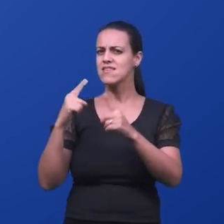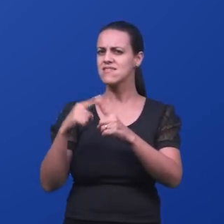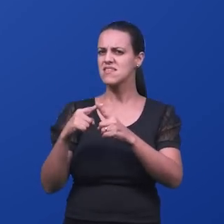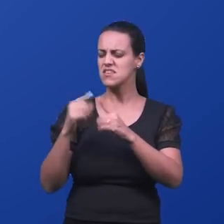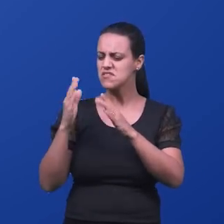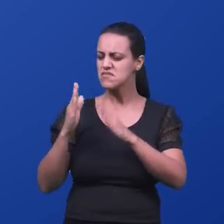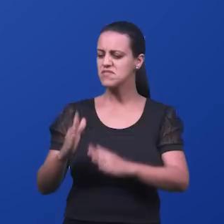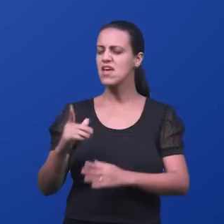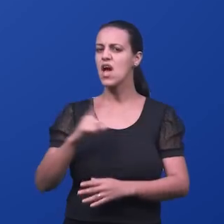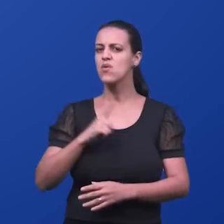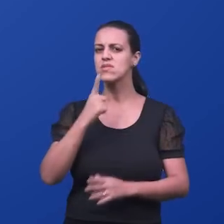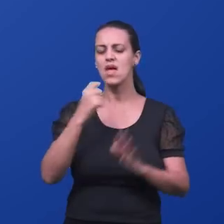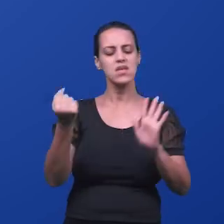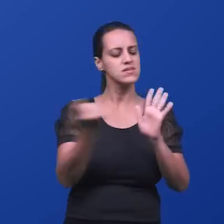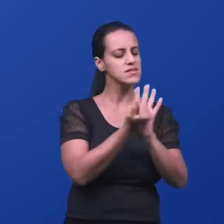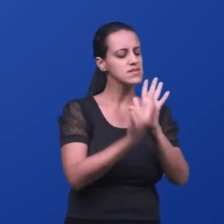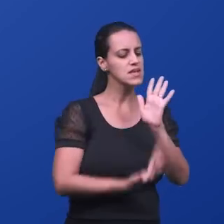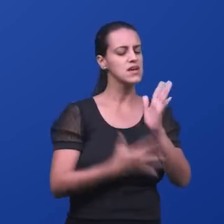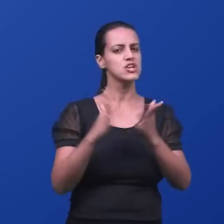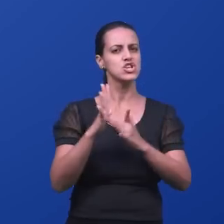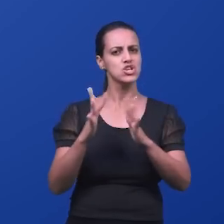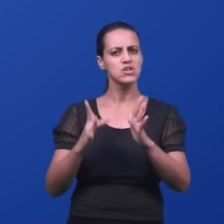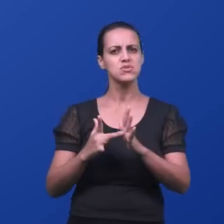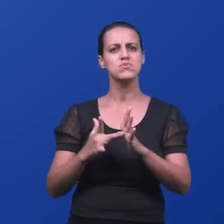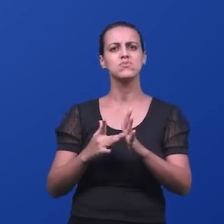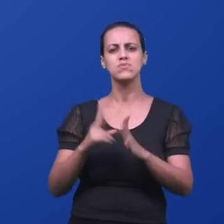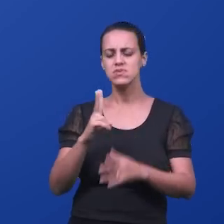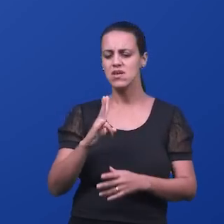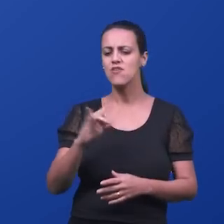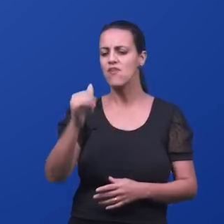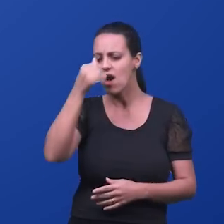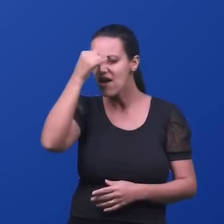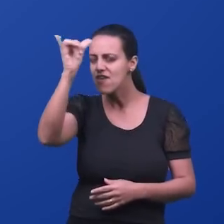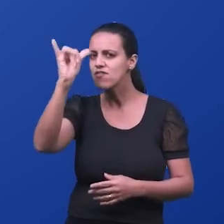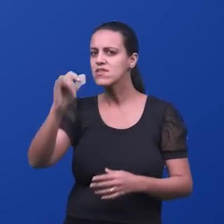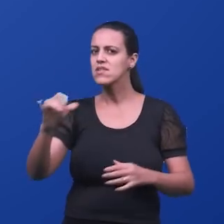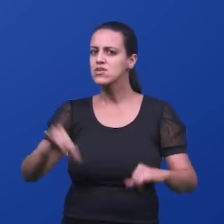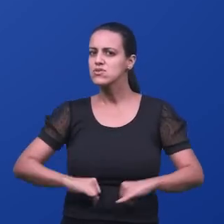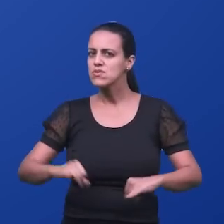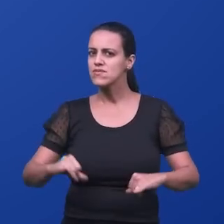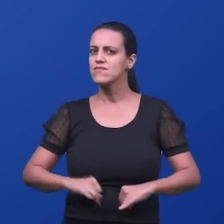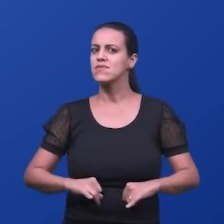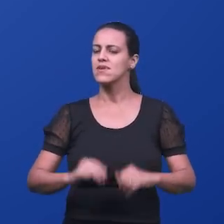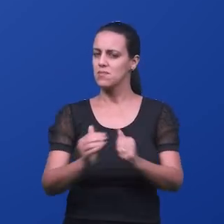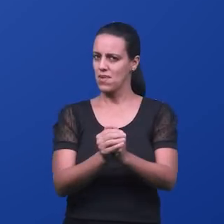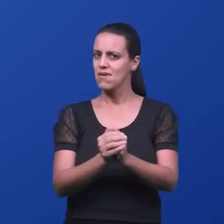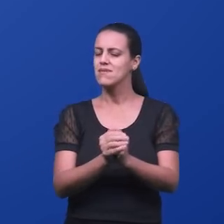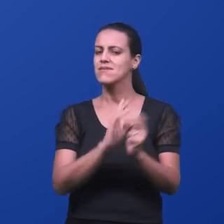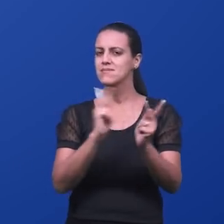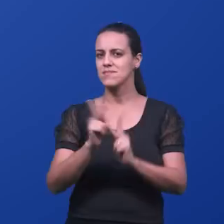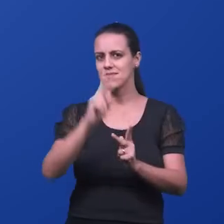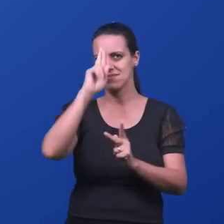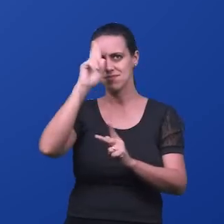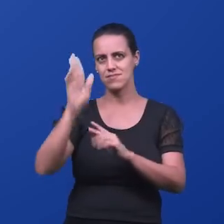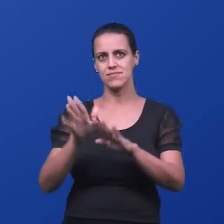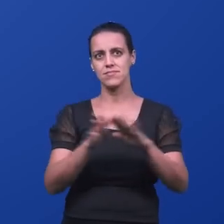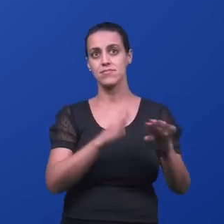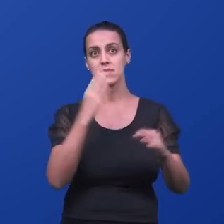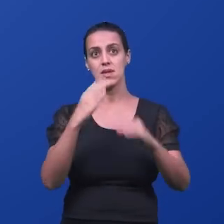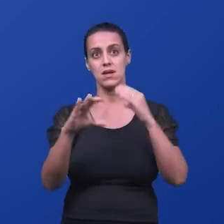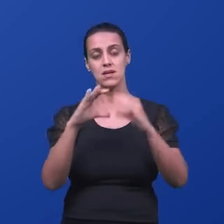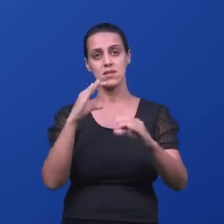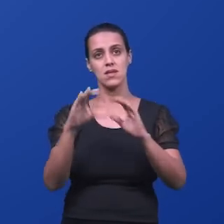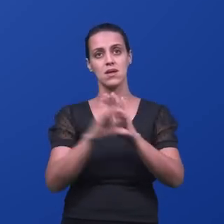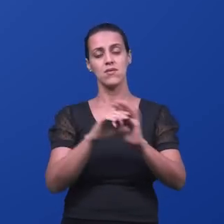Jesus, que anda na revelação, ela será poupada da grande tribulação. A paz do Senhor Jesus. Em Cantares